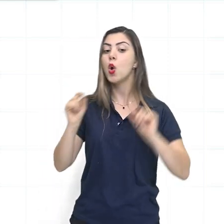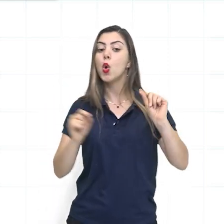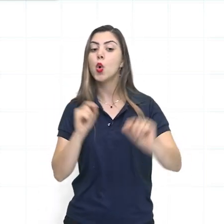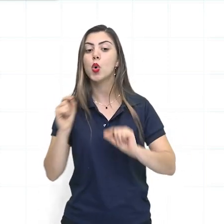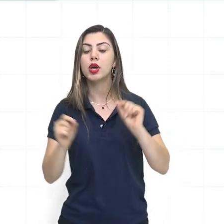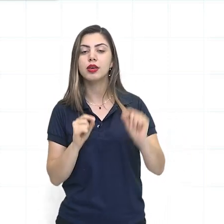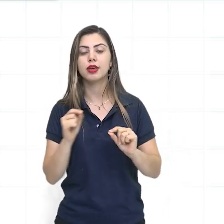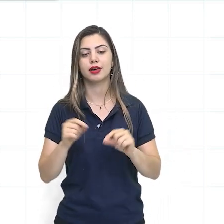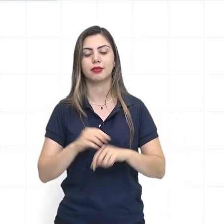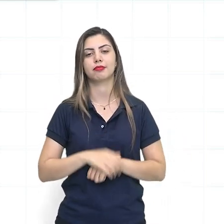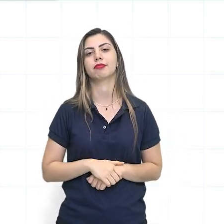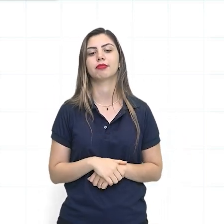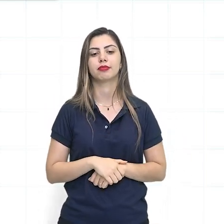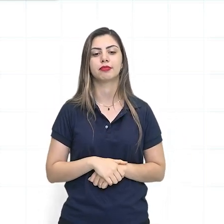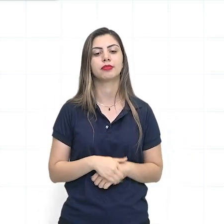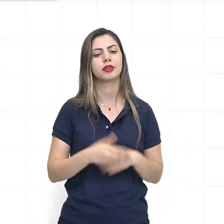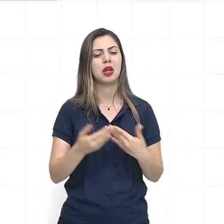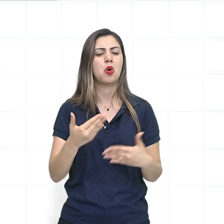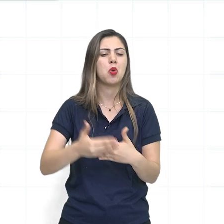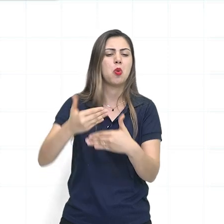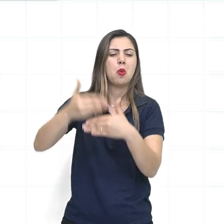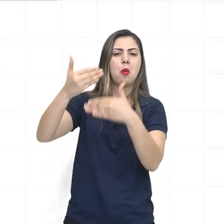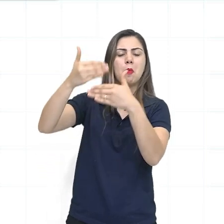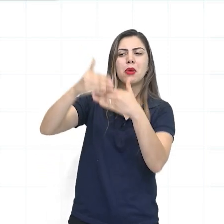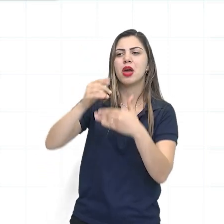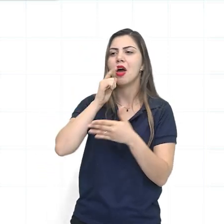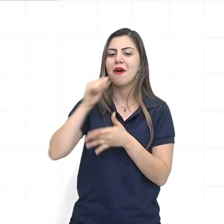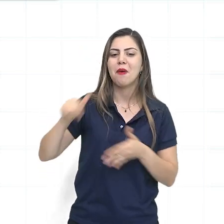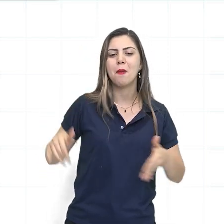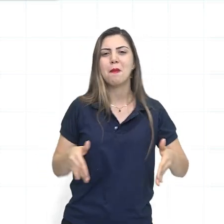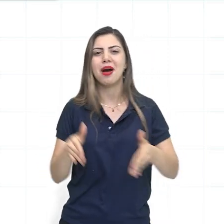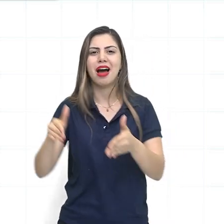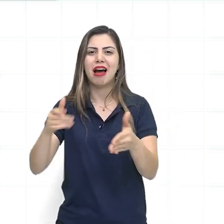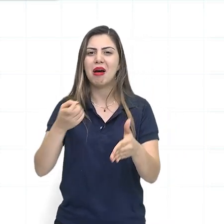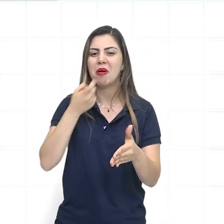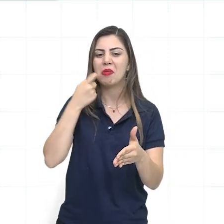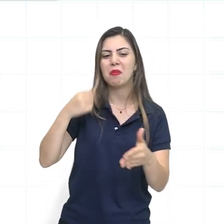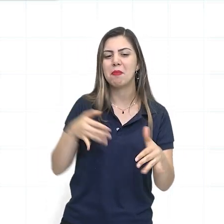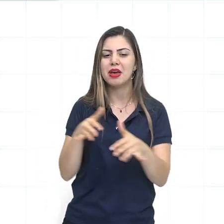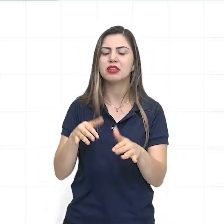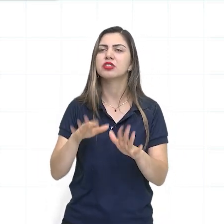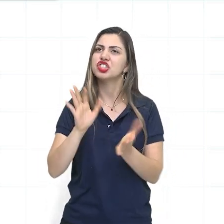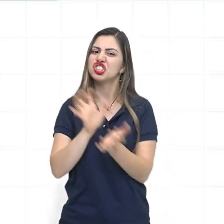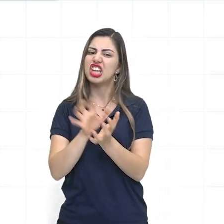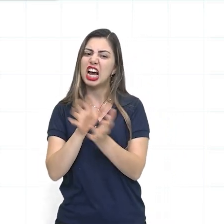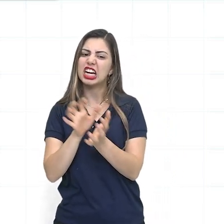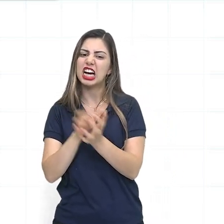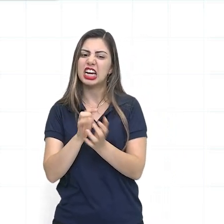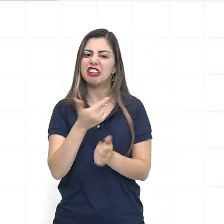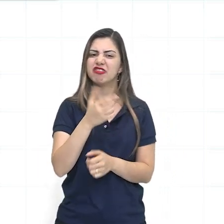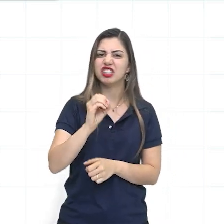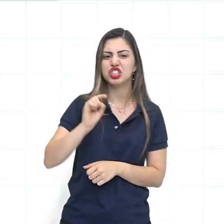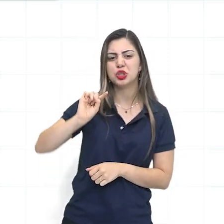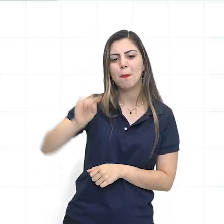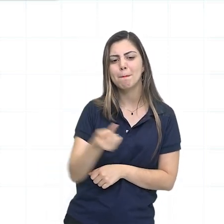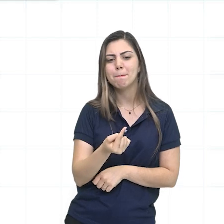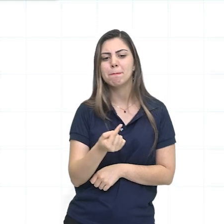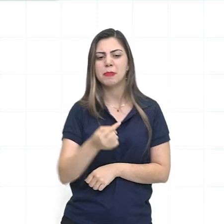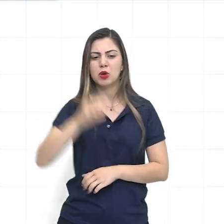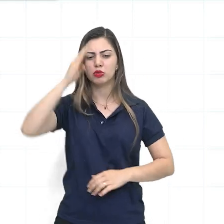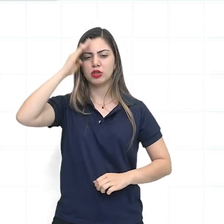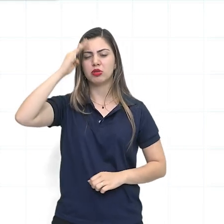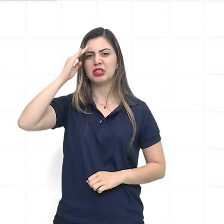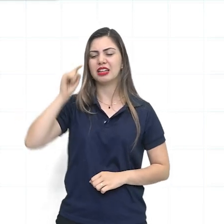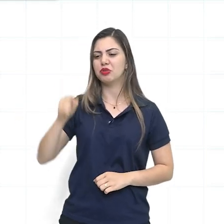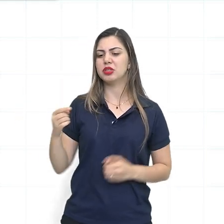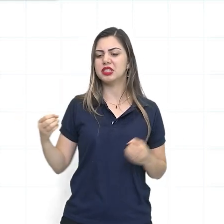quê? Um muro, um rio com piranhas, não jacarés, 20 mil soldados te impedindo de chegar perto